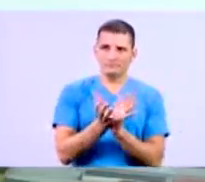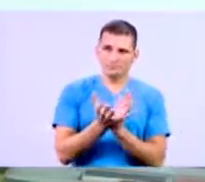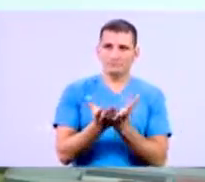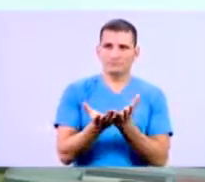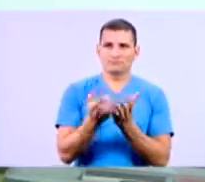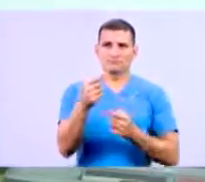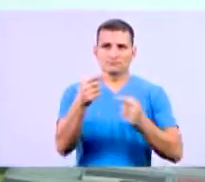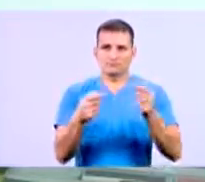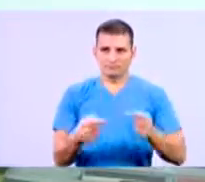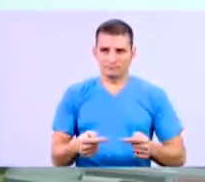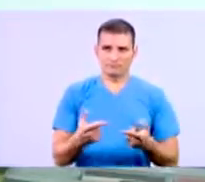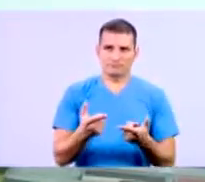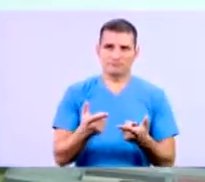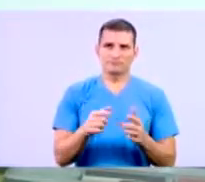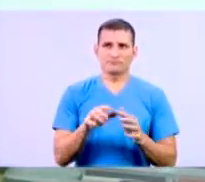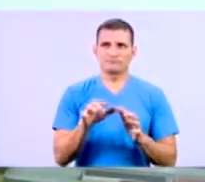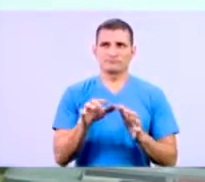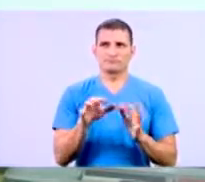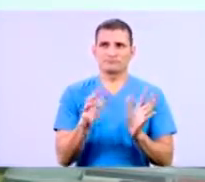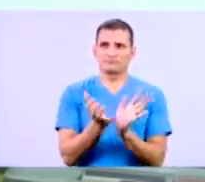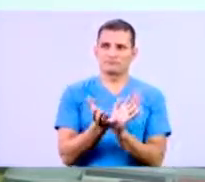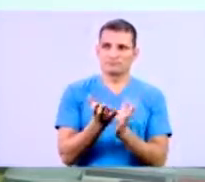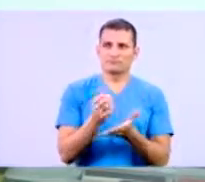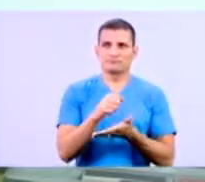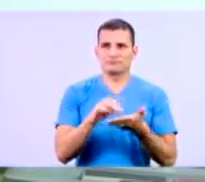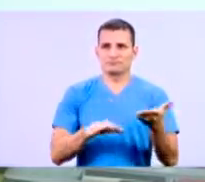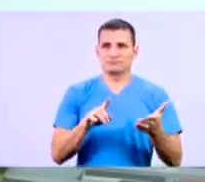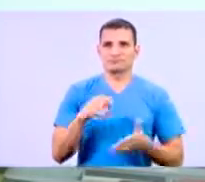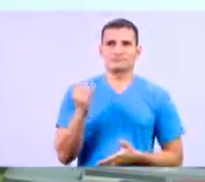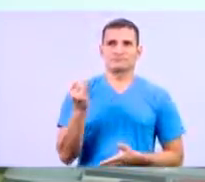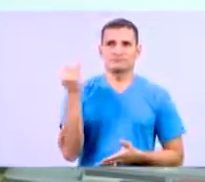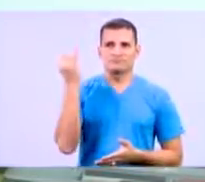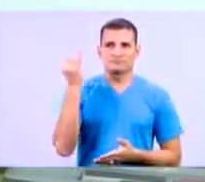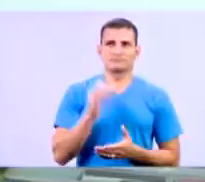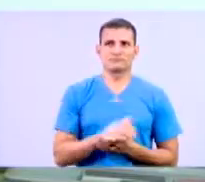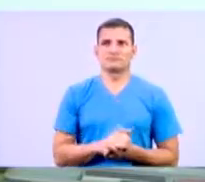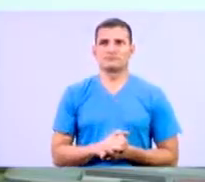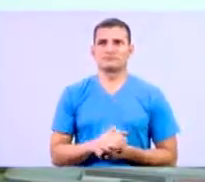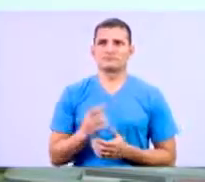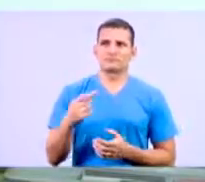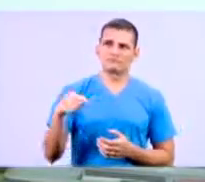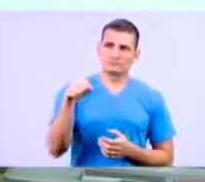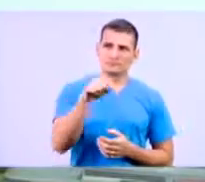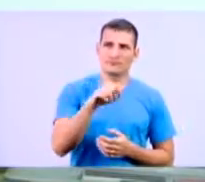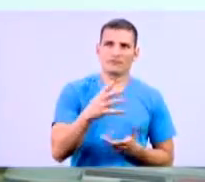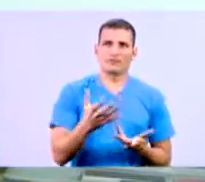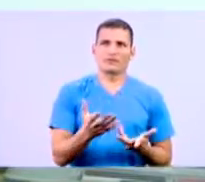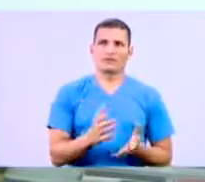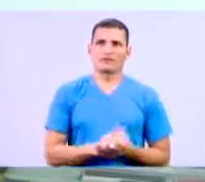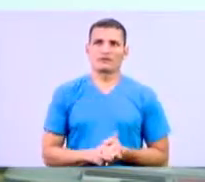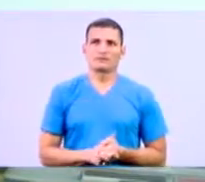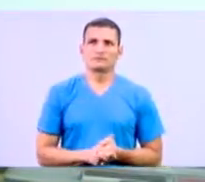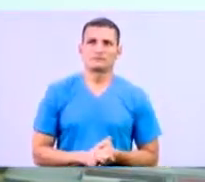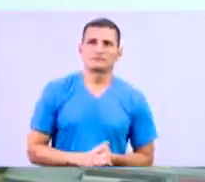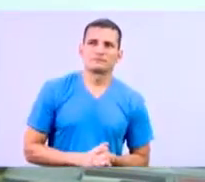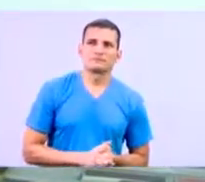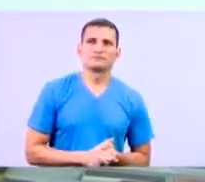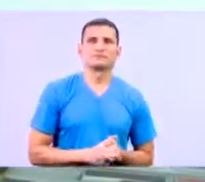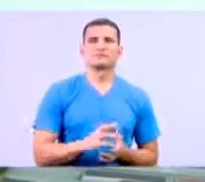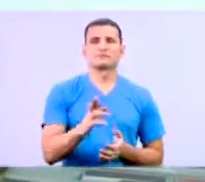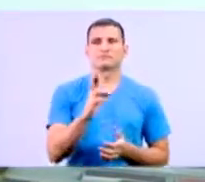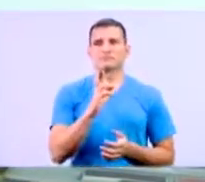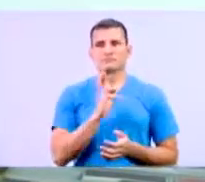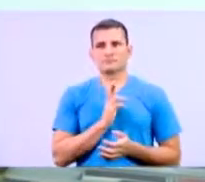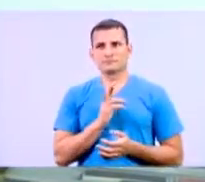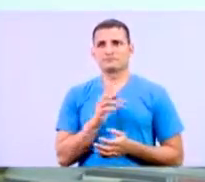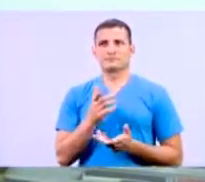exercício individual, a atividade em grupo é muito importante. E vocês passando para a gente aí que estão se reunindo, estão conversando, é